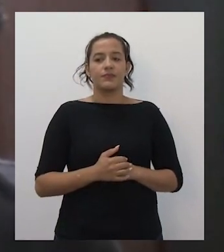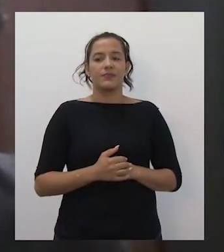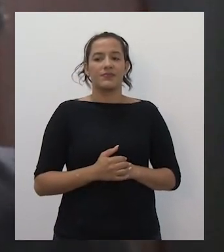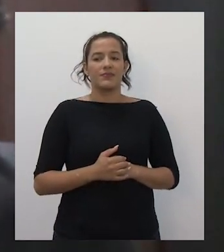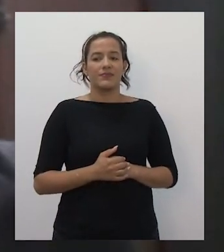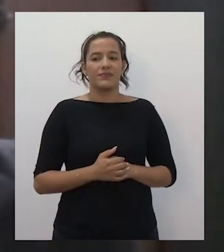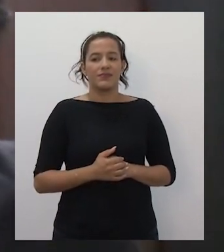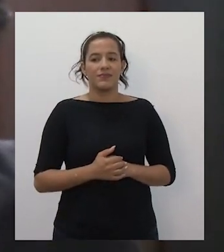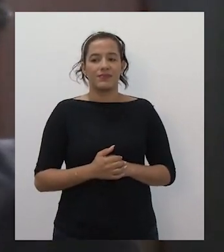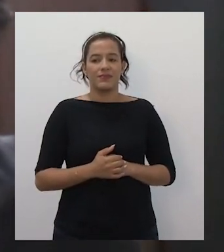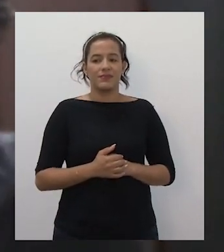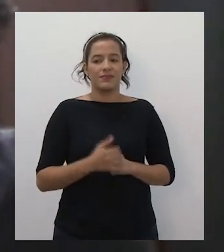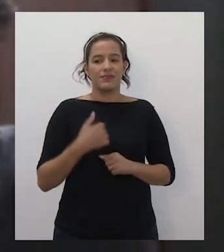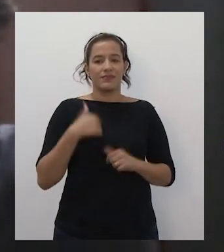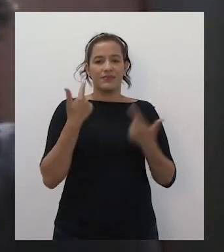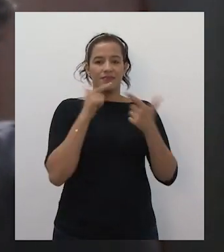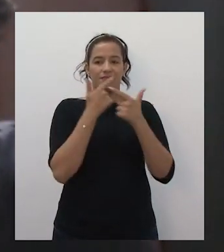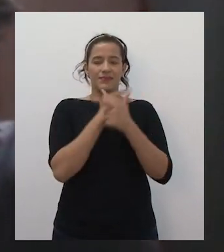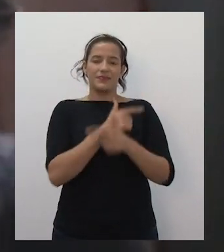aí.